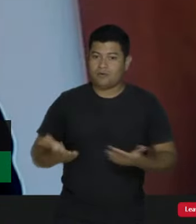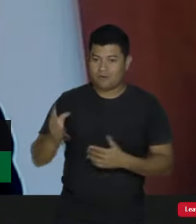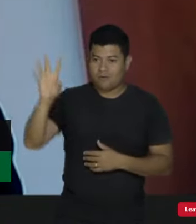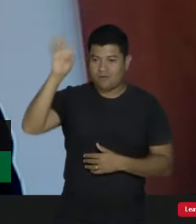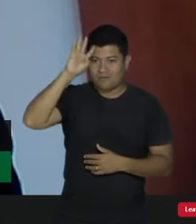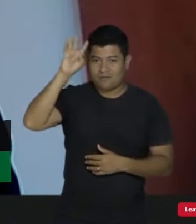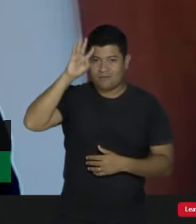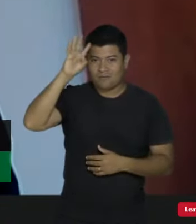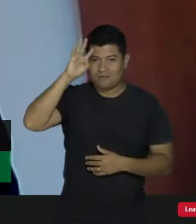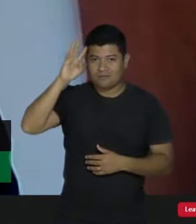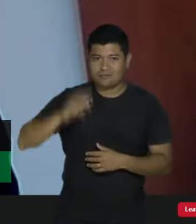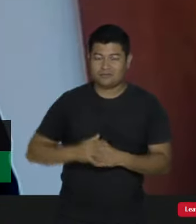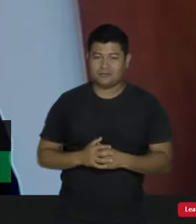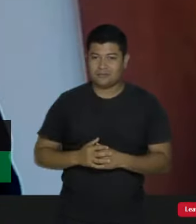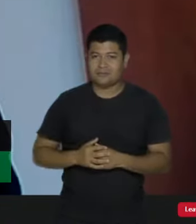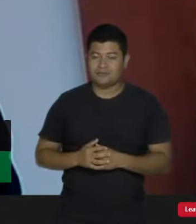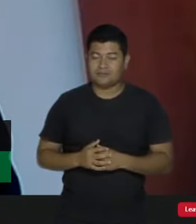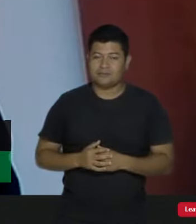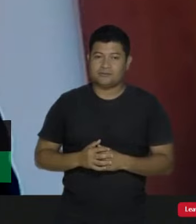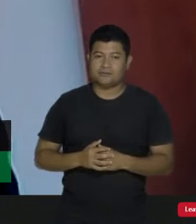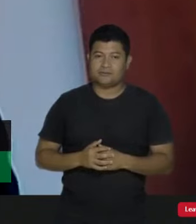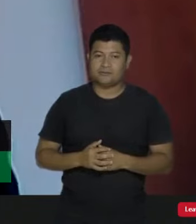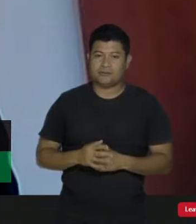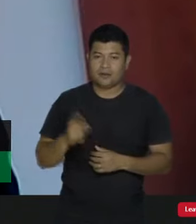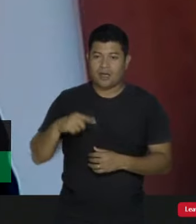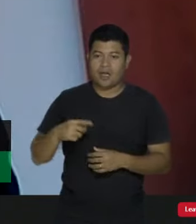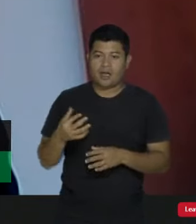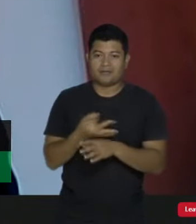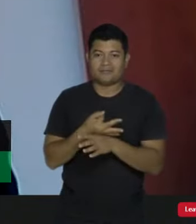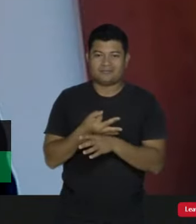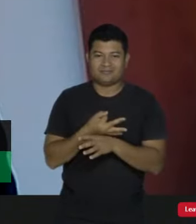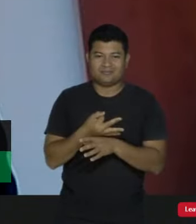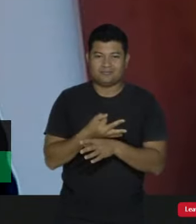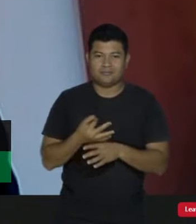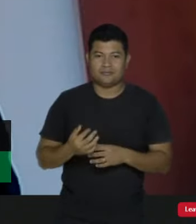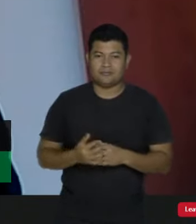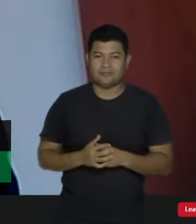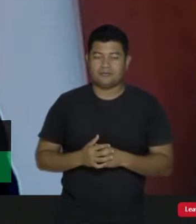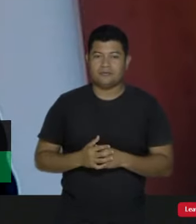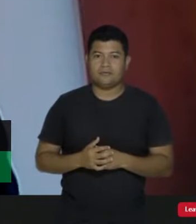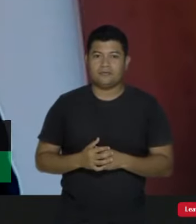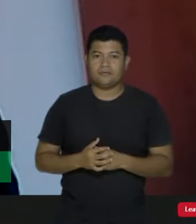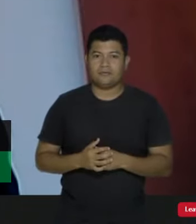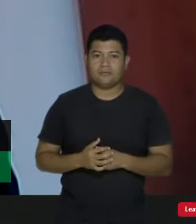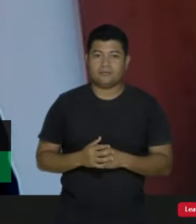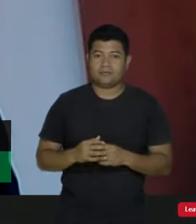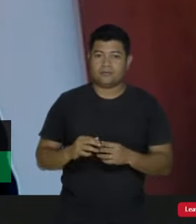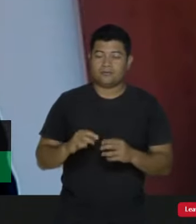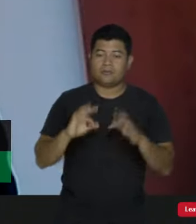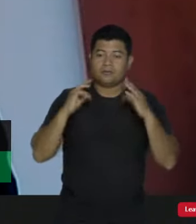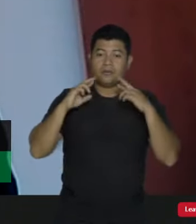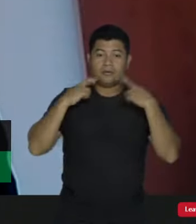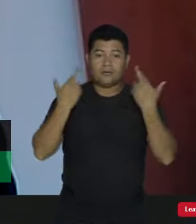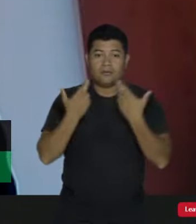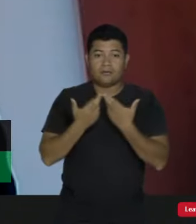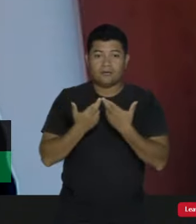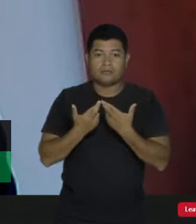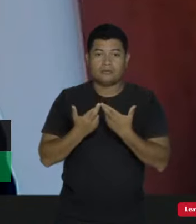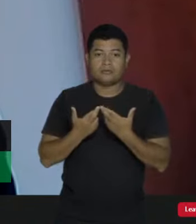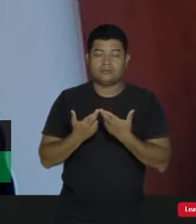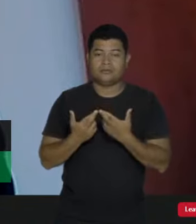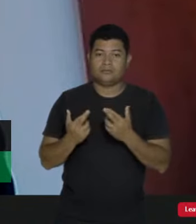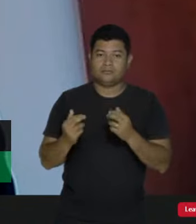quarta-feira de cinzas, nós fizemos uma reunião remota com o presidente da Assembleia